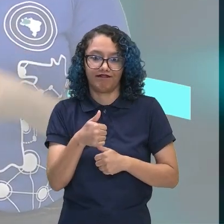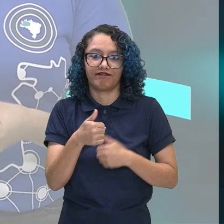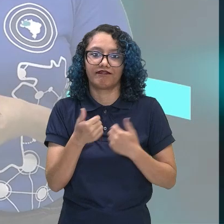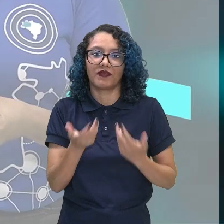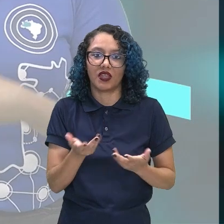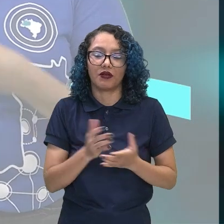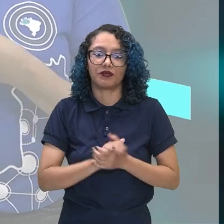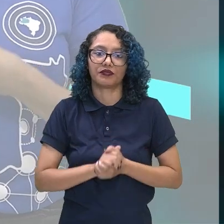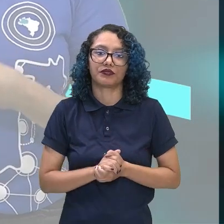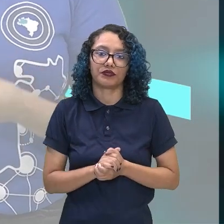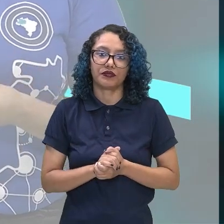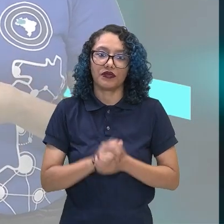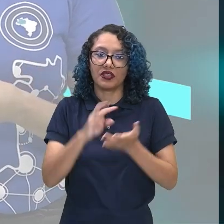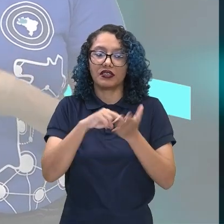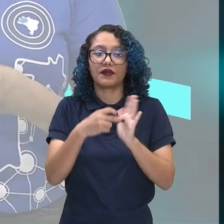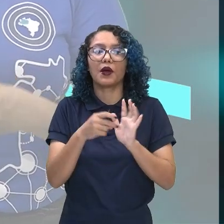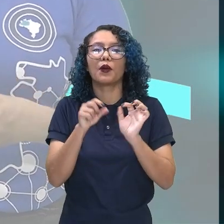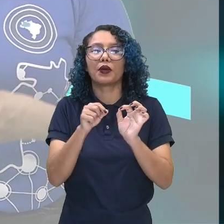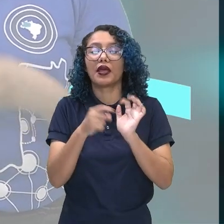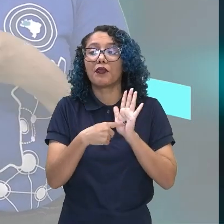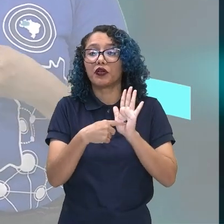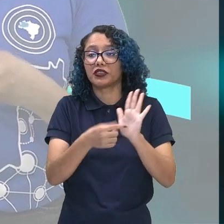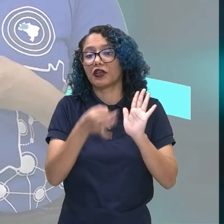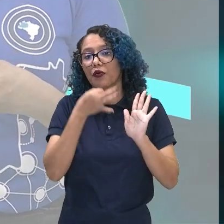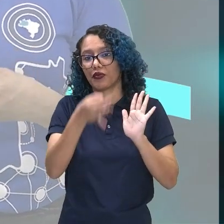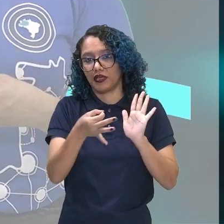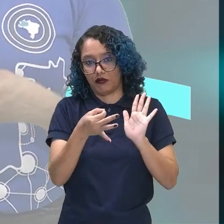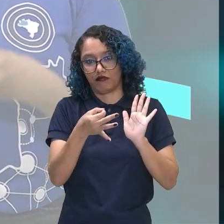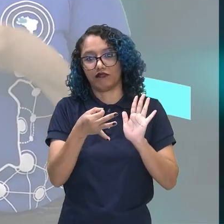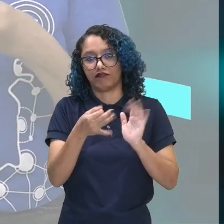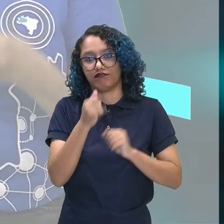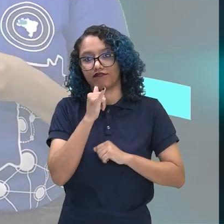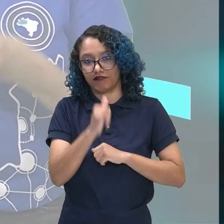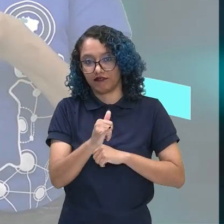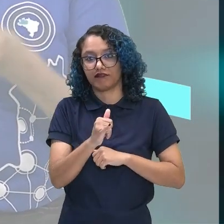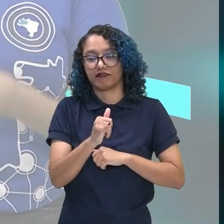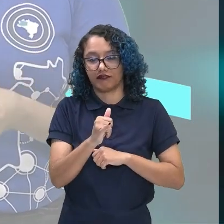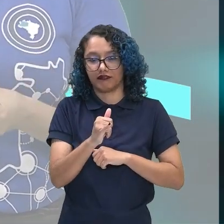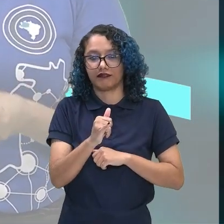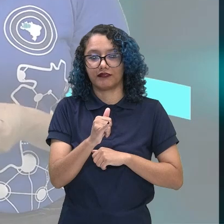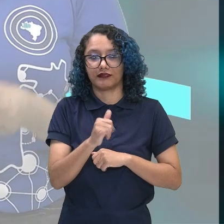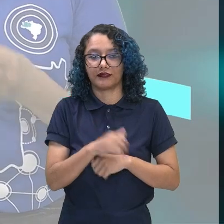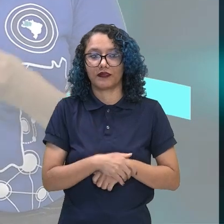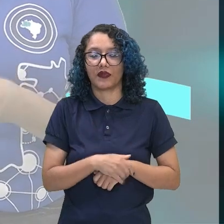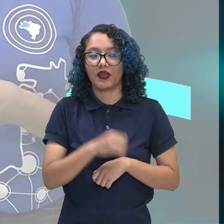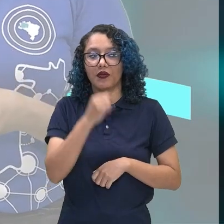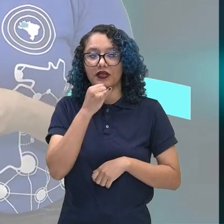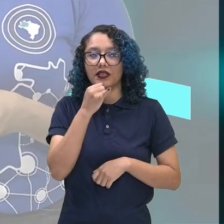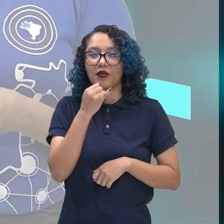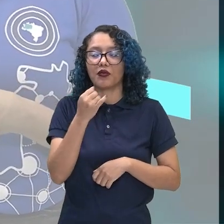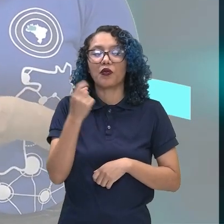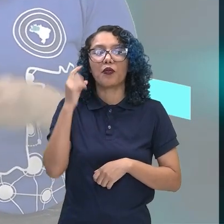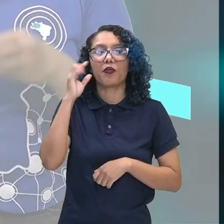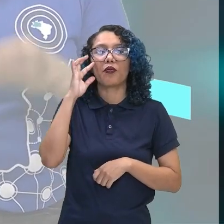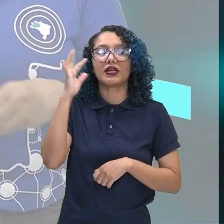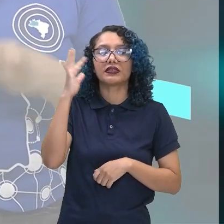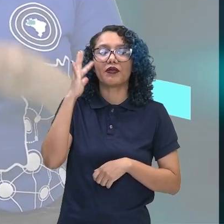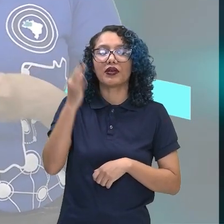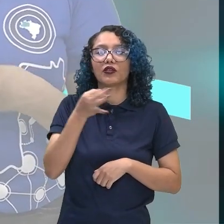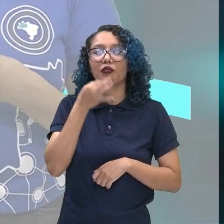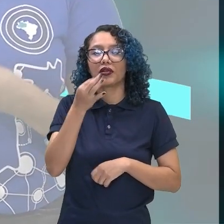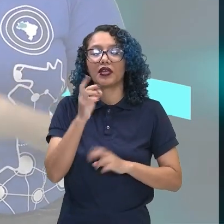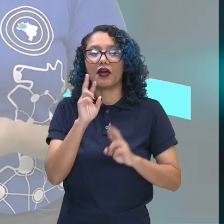é emitir opinião, é dizer, né, o que é que você pensa sobre determinada coisa,